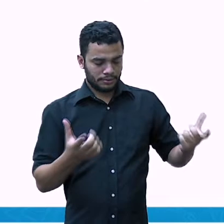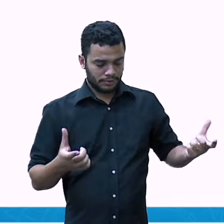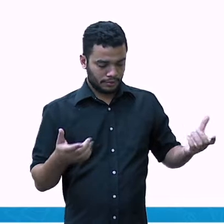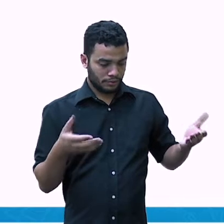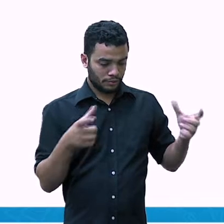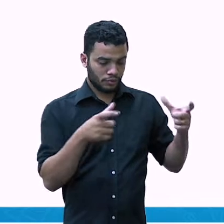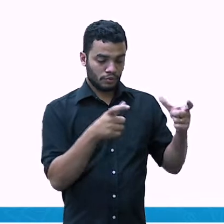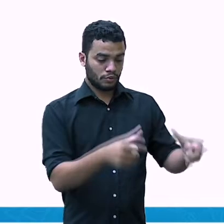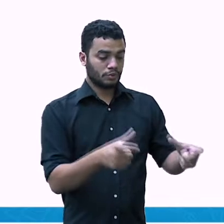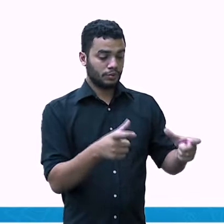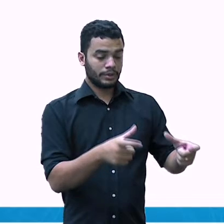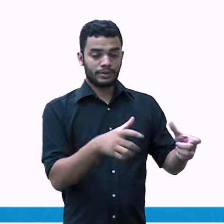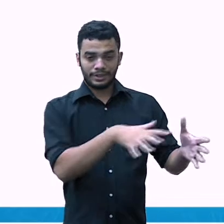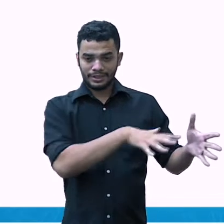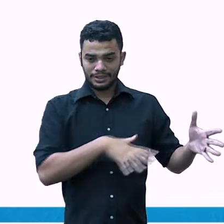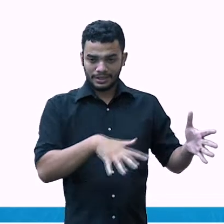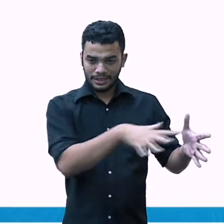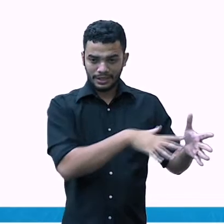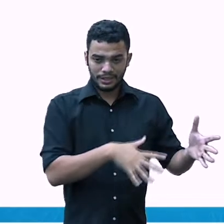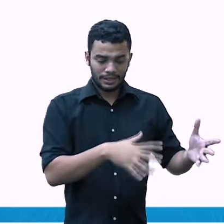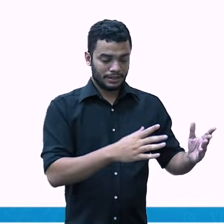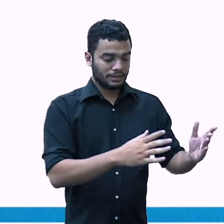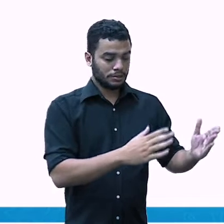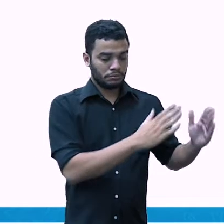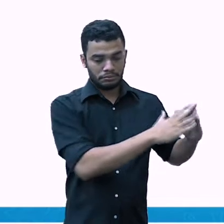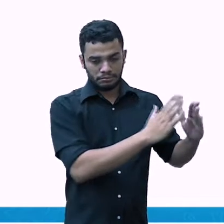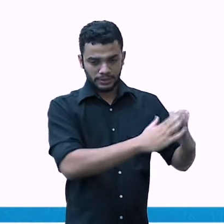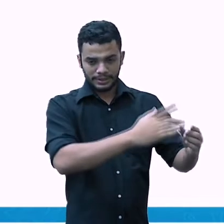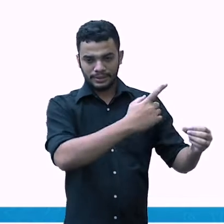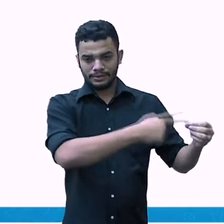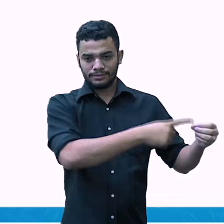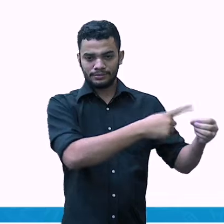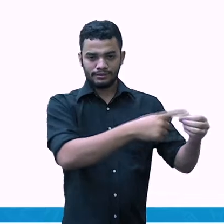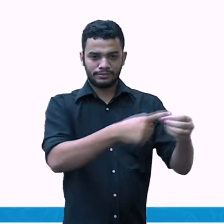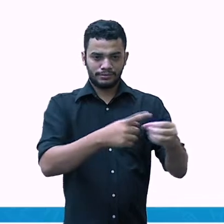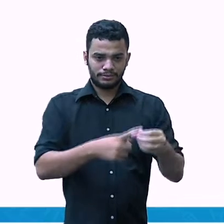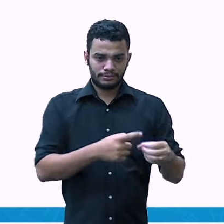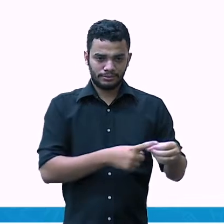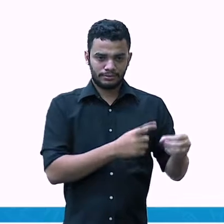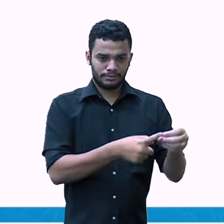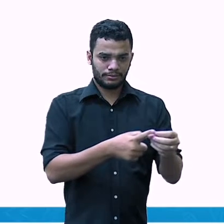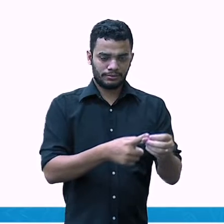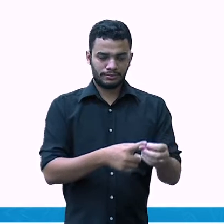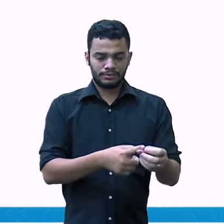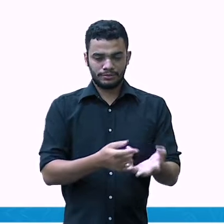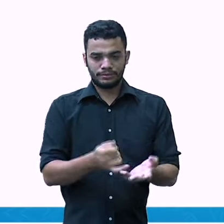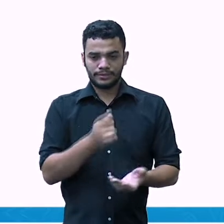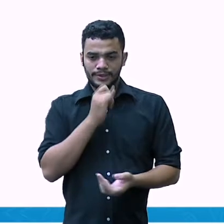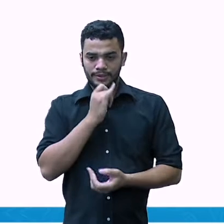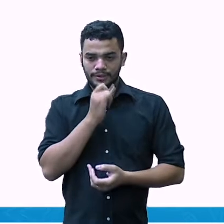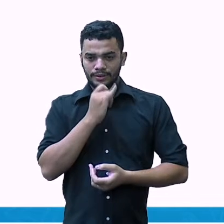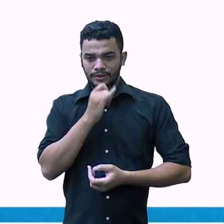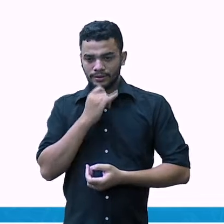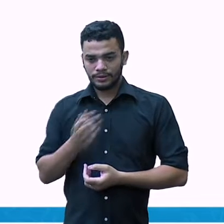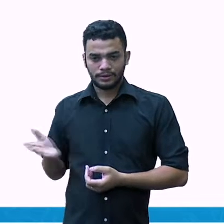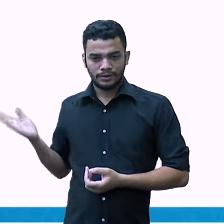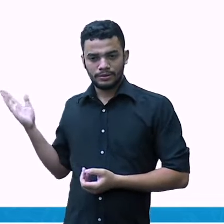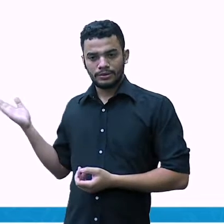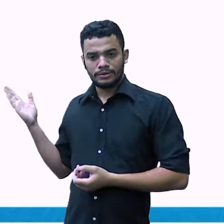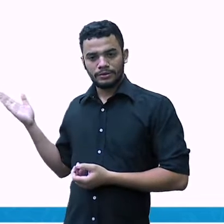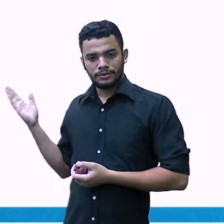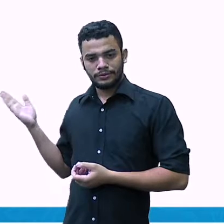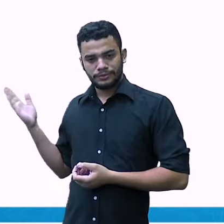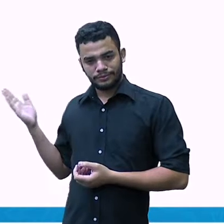meio urbano. Temos aqui alguns exemplos, como Damasco, na Síria, 2015, o centro da cidade de